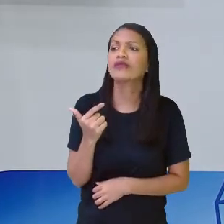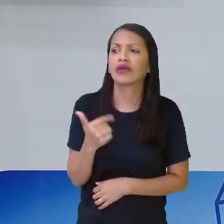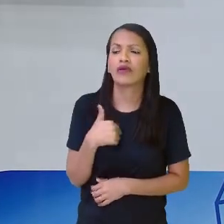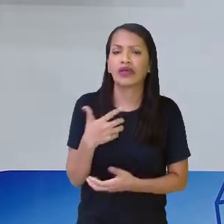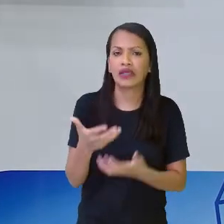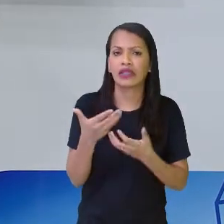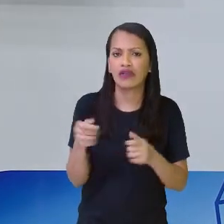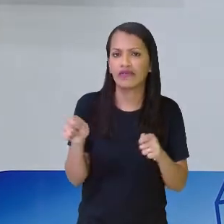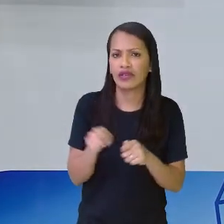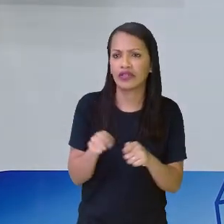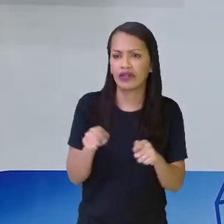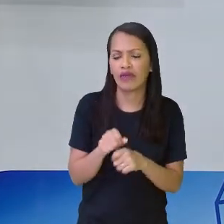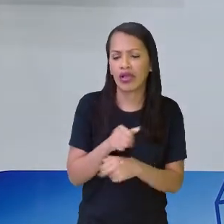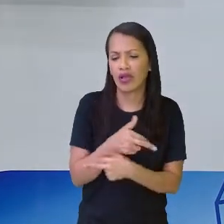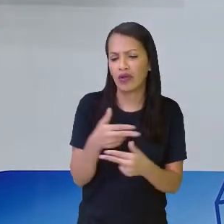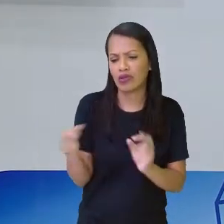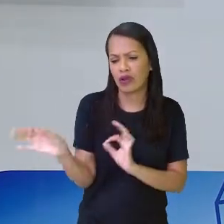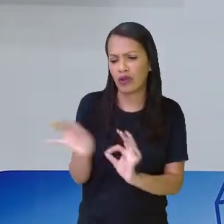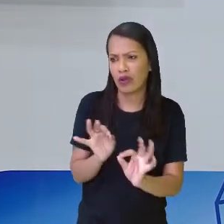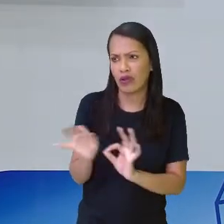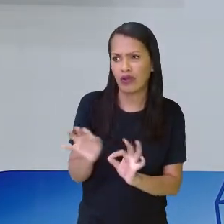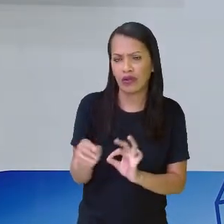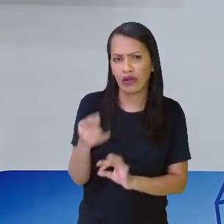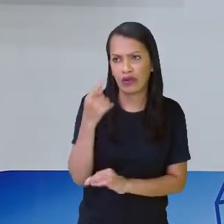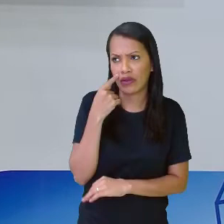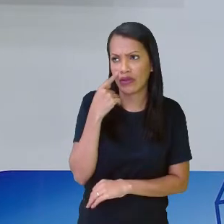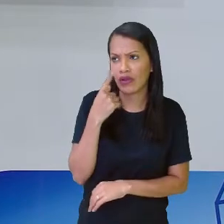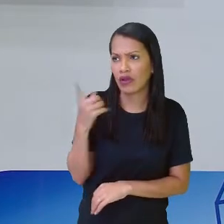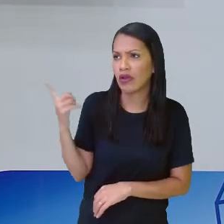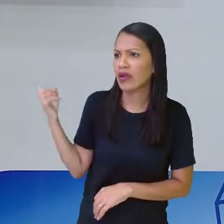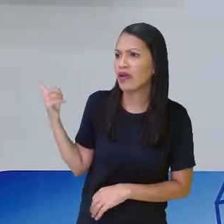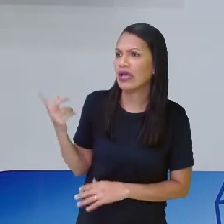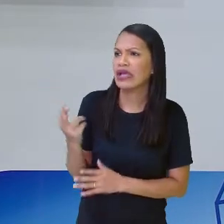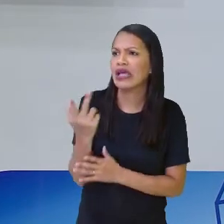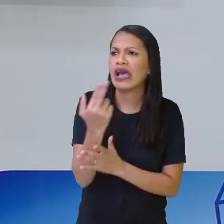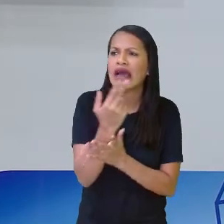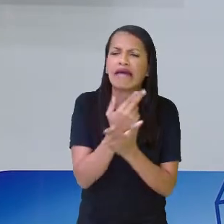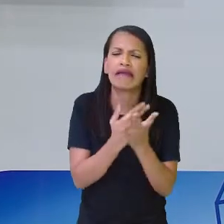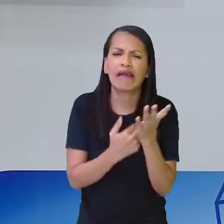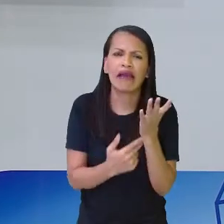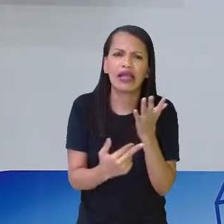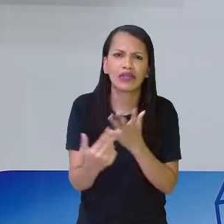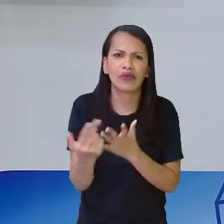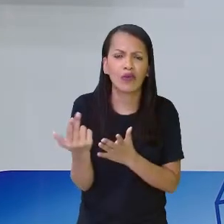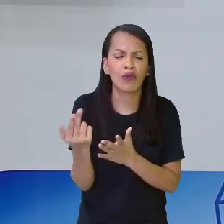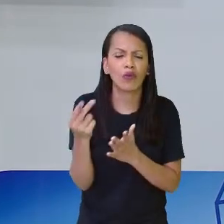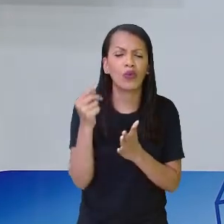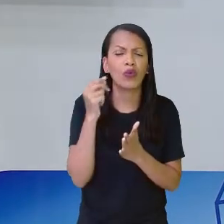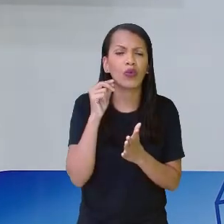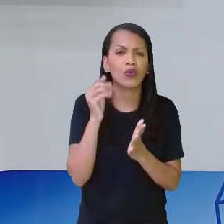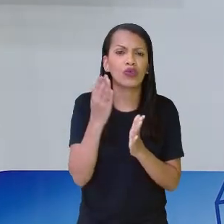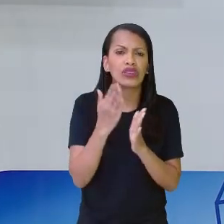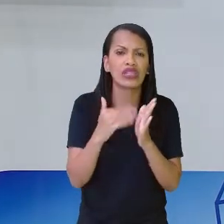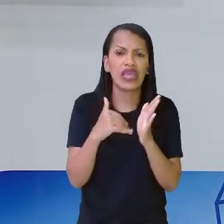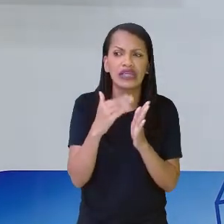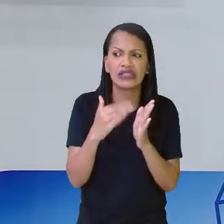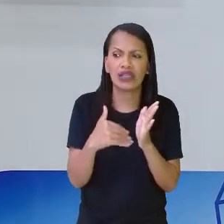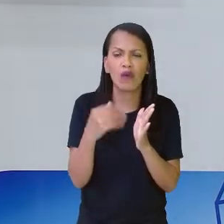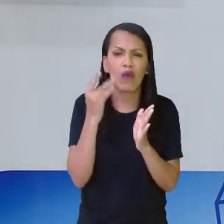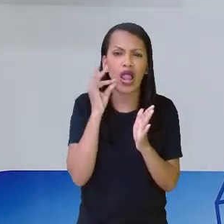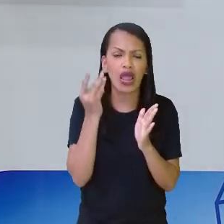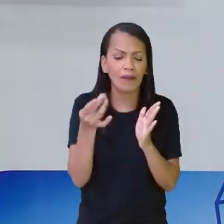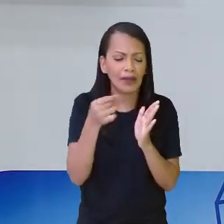queria fazer uma coisa mais organizada, provavelmente vocês nem vão ver, mas está bem clarinho aqui o desenho a lápis. Eu não vou dizer a você,